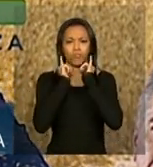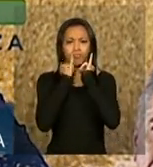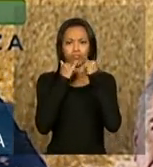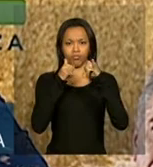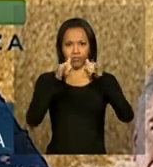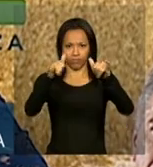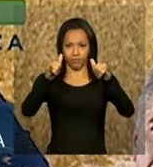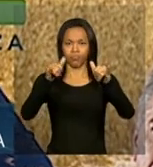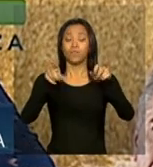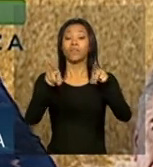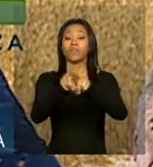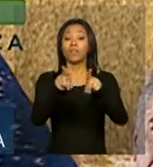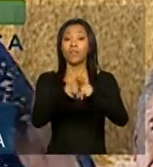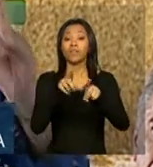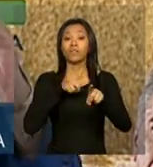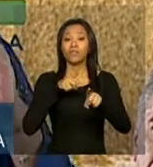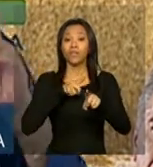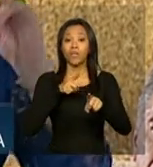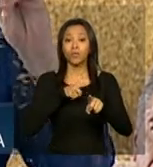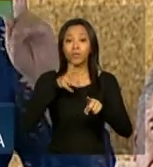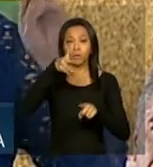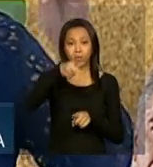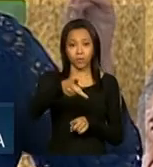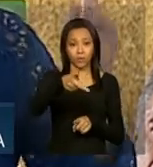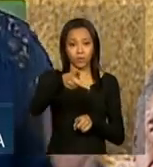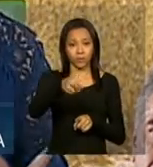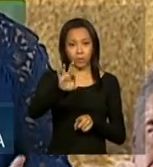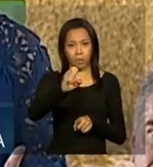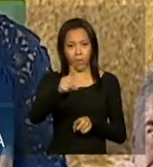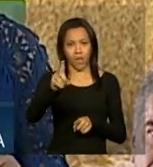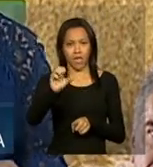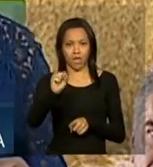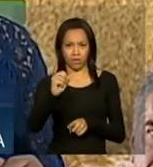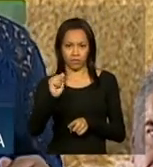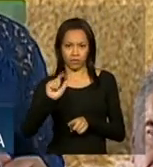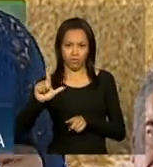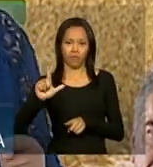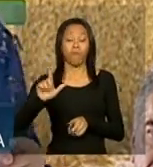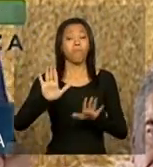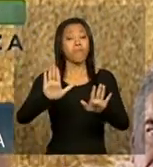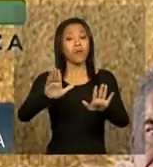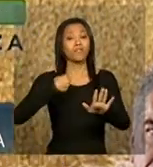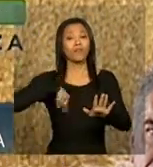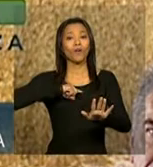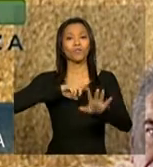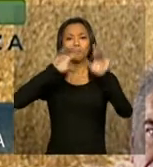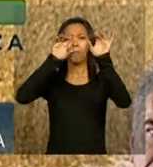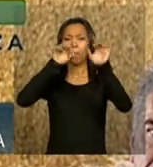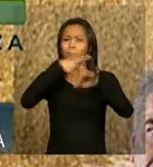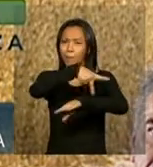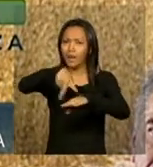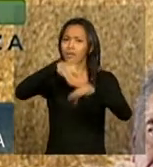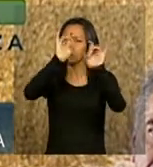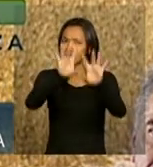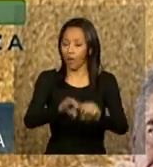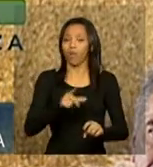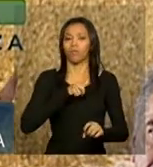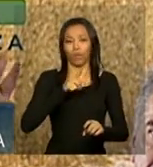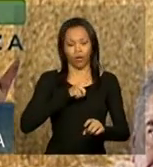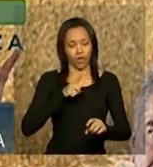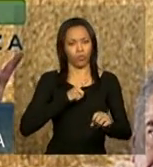temos o pré-sal. Mas nós somos um país especial, nós podemos ter uma